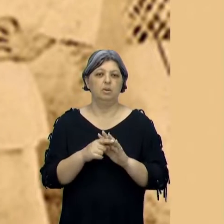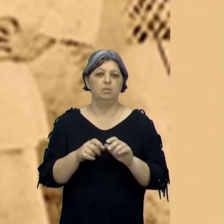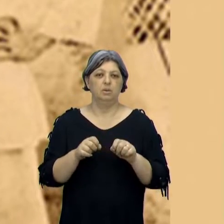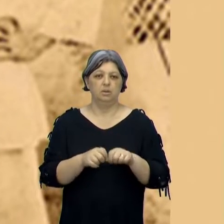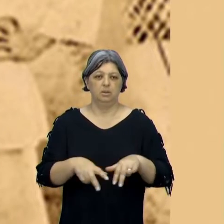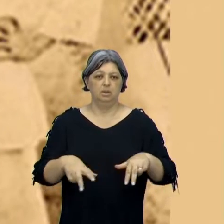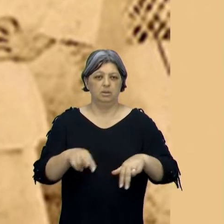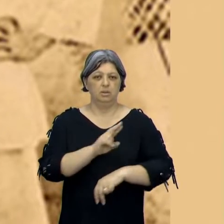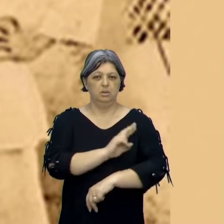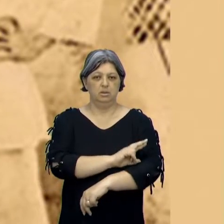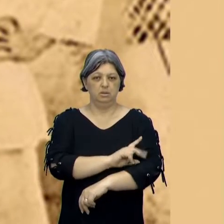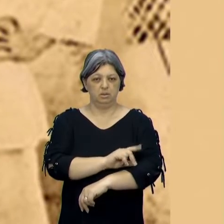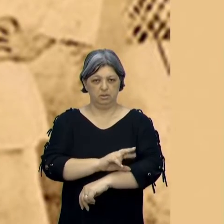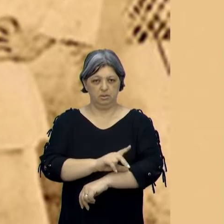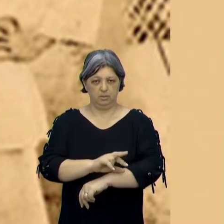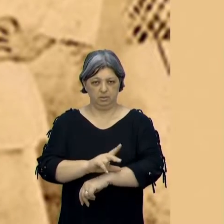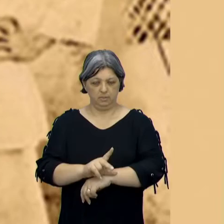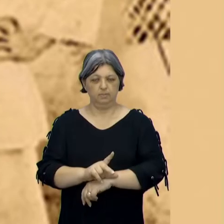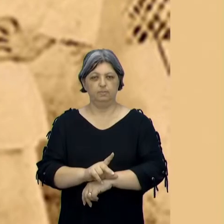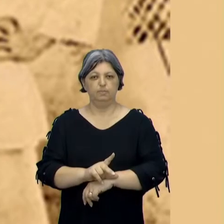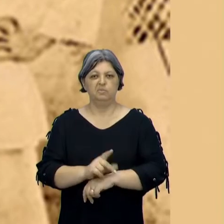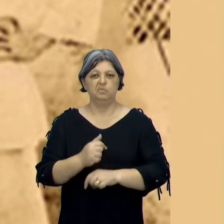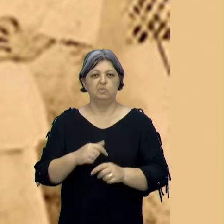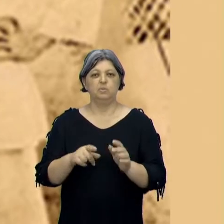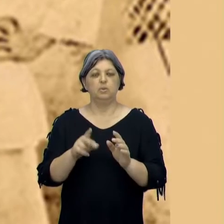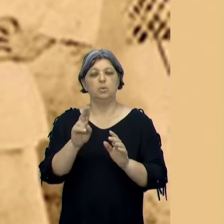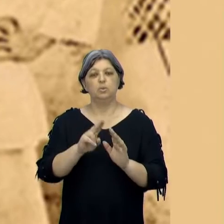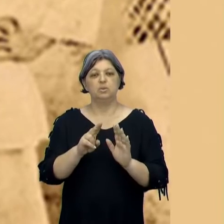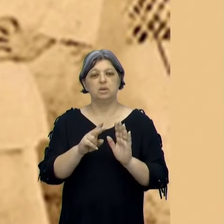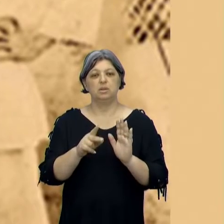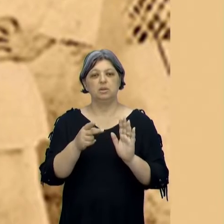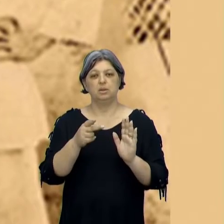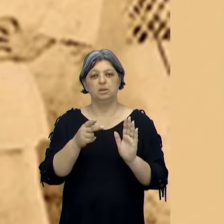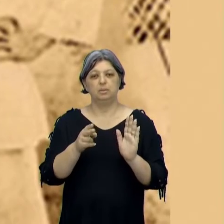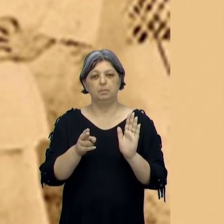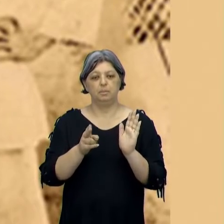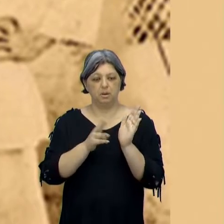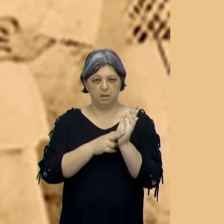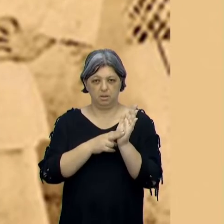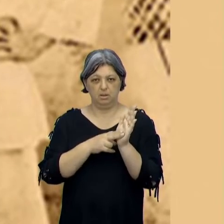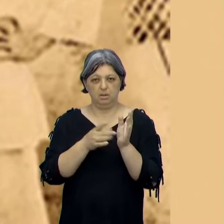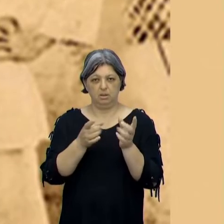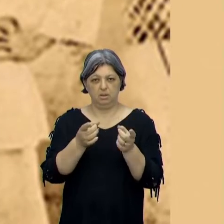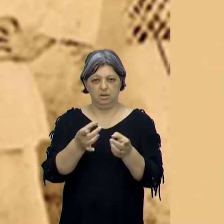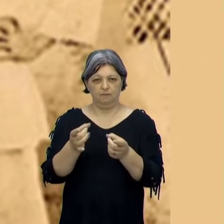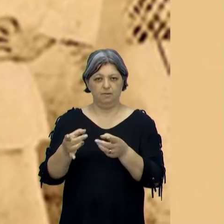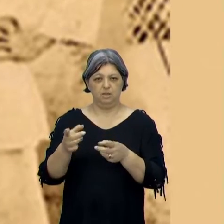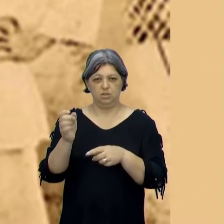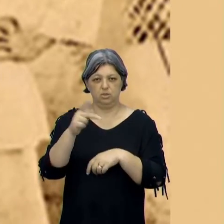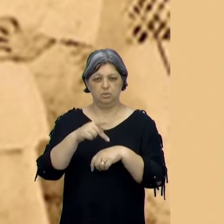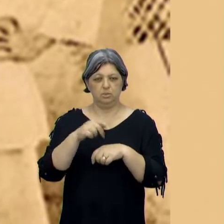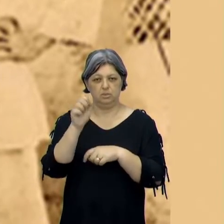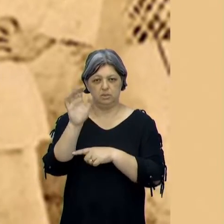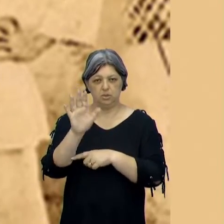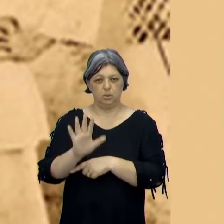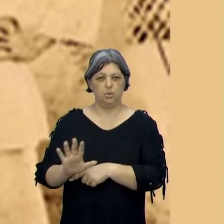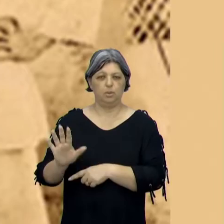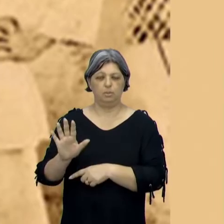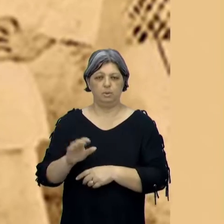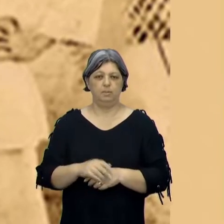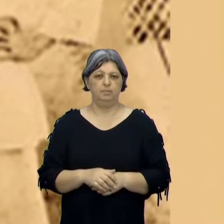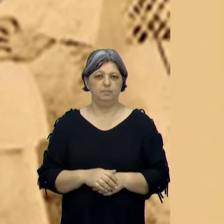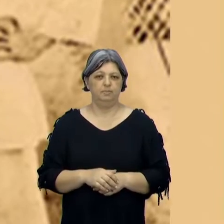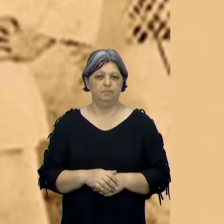aí, e foi usada num cartão postal que foi muito vendido na Europa nesse momento. O que